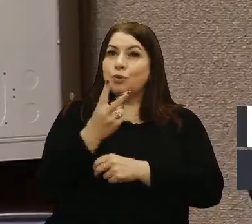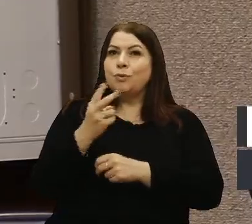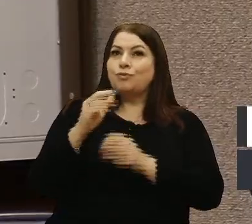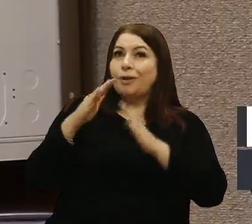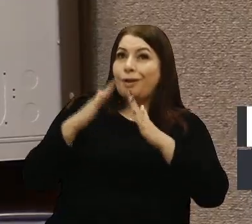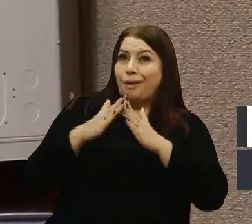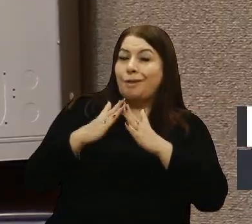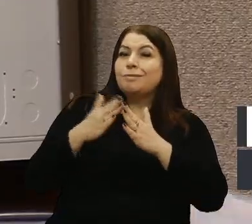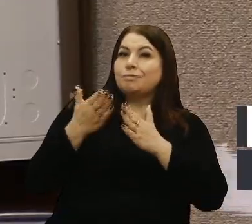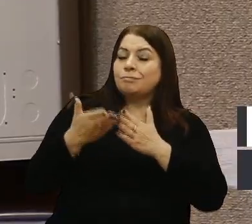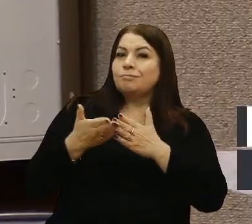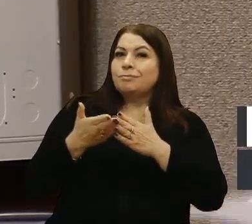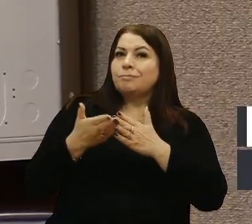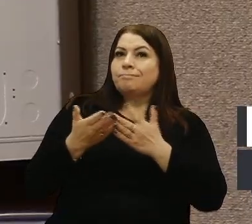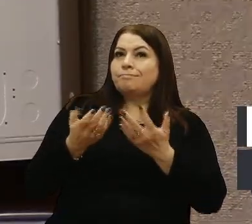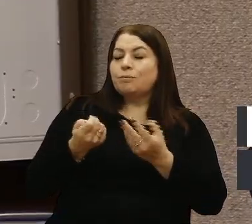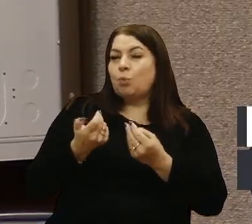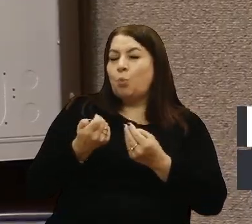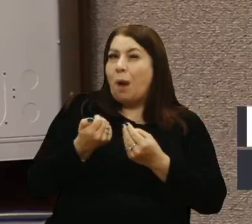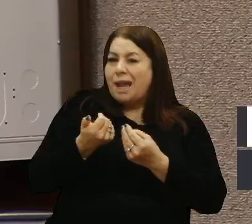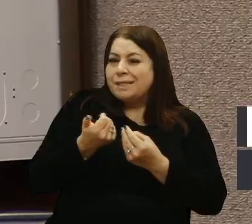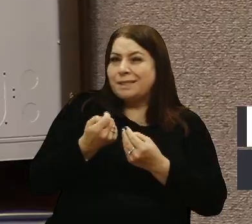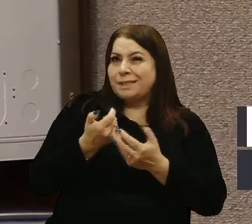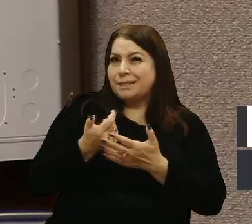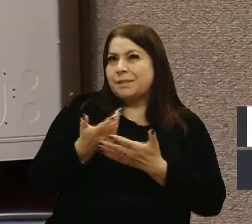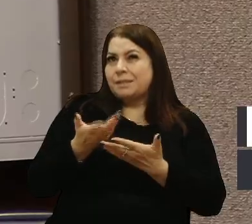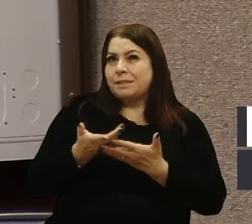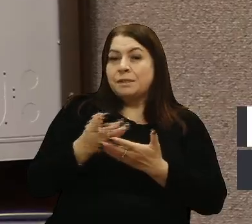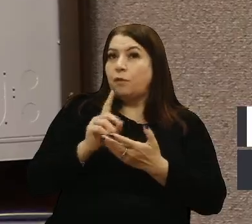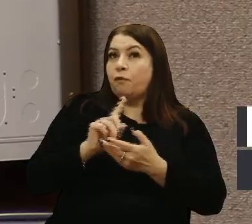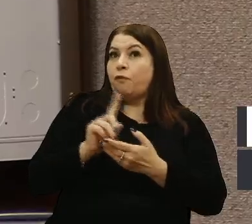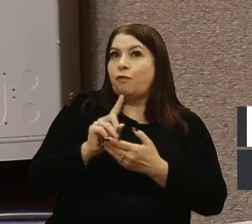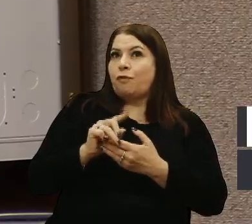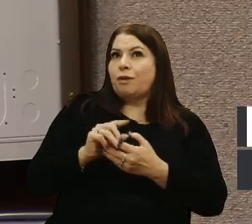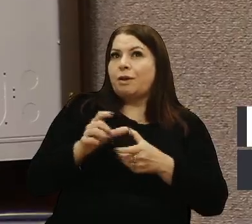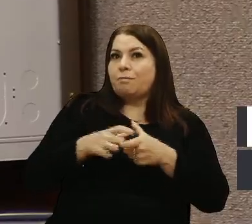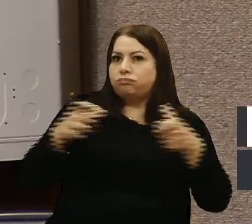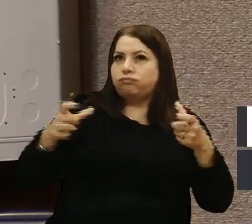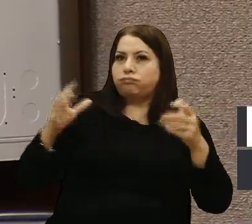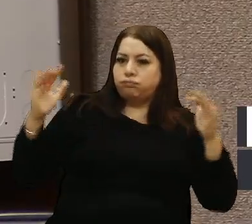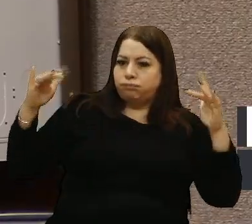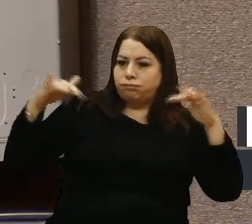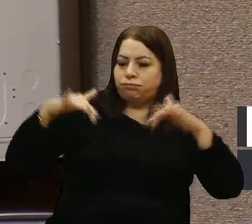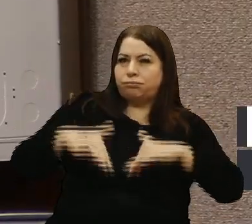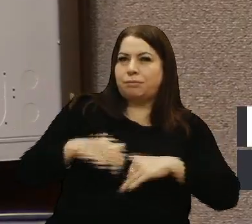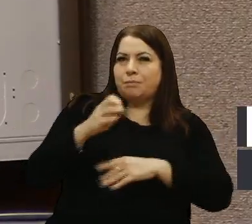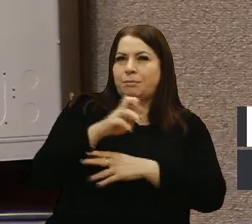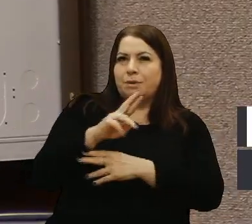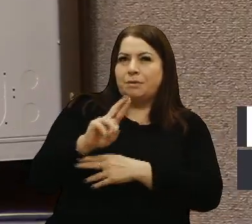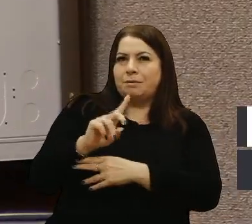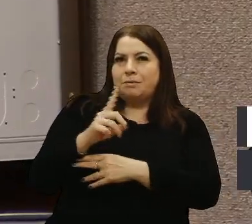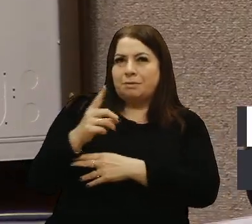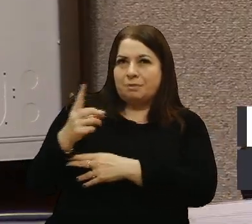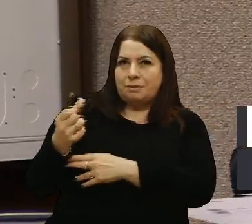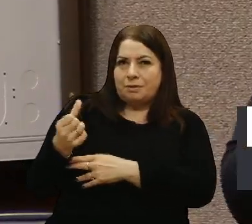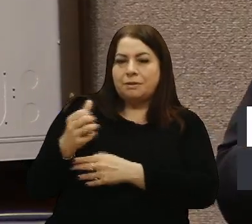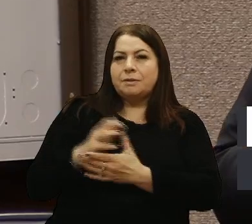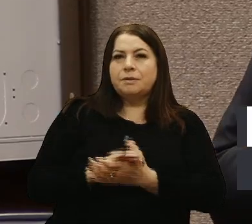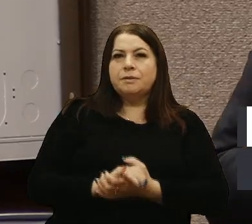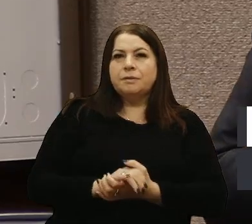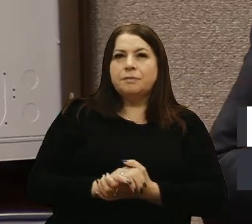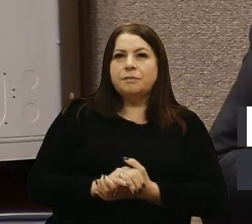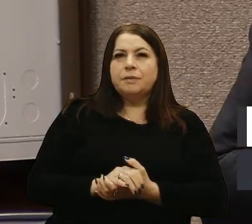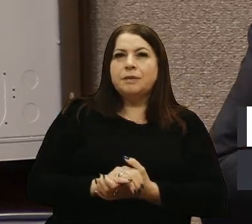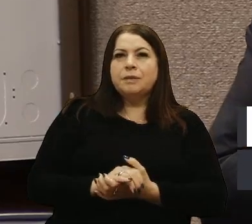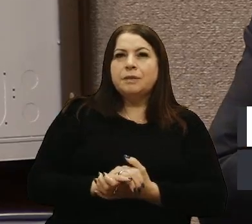casa quase que por um fio, não foi afetada por aquela grande avalanche ali na BR-116, né? E desde